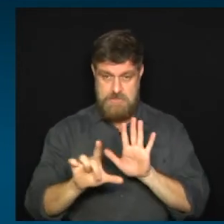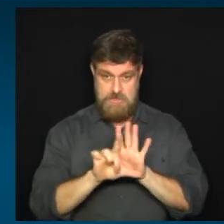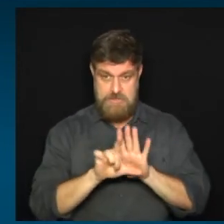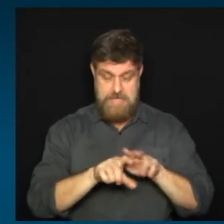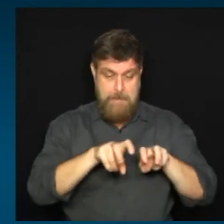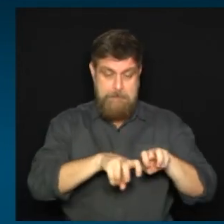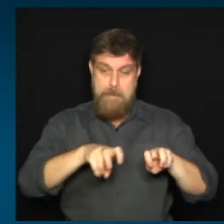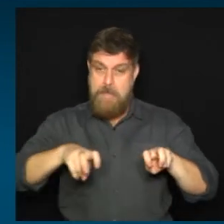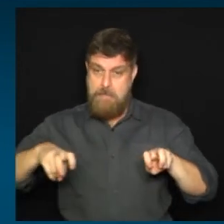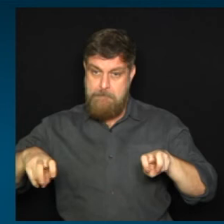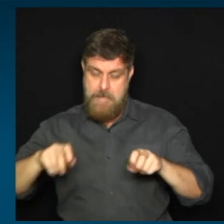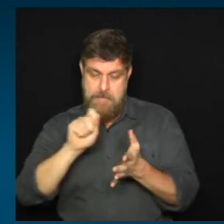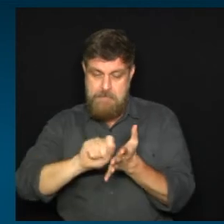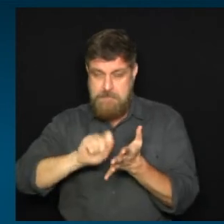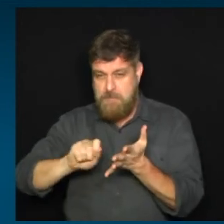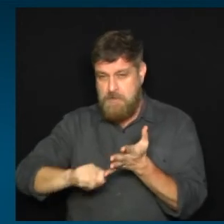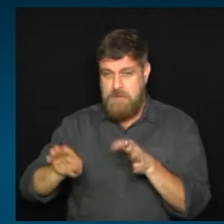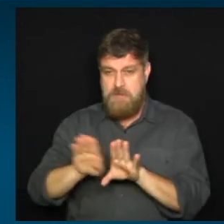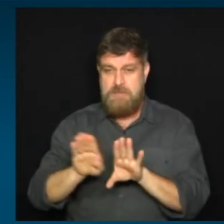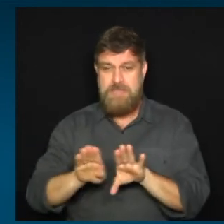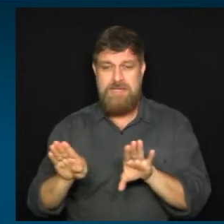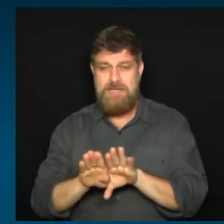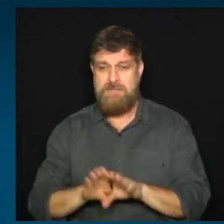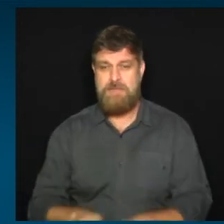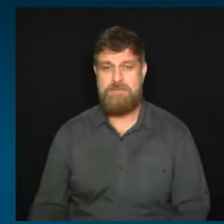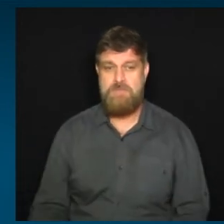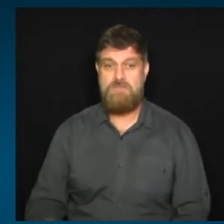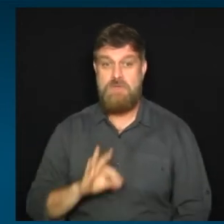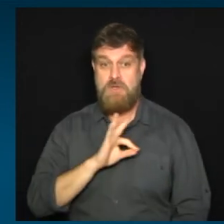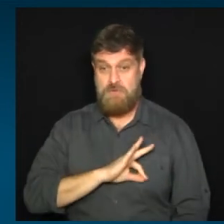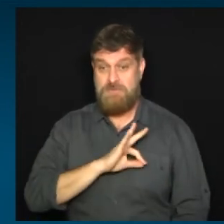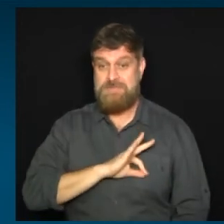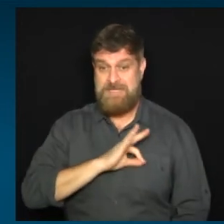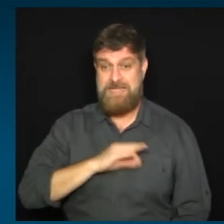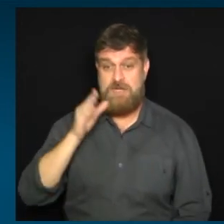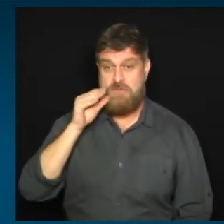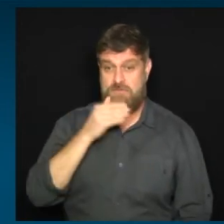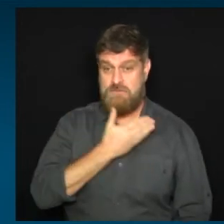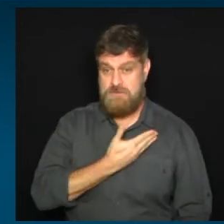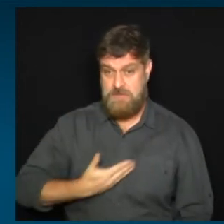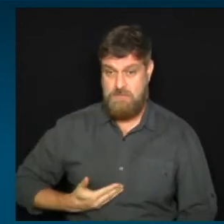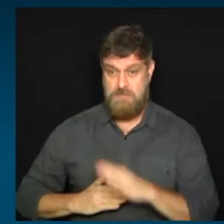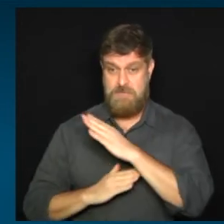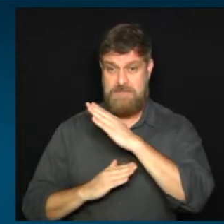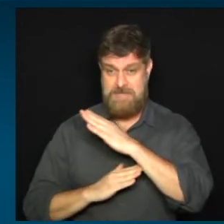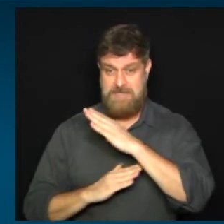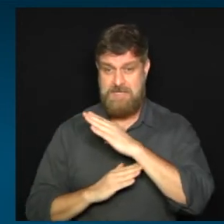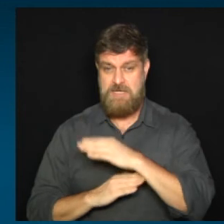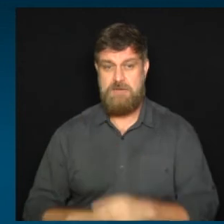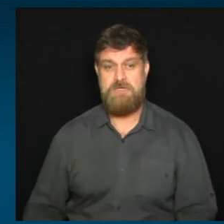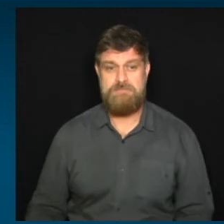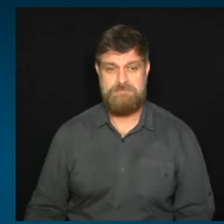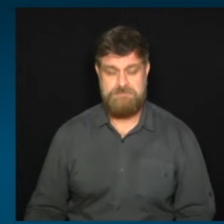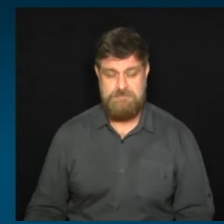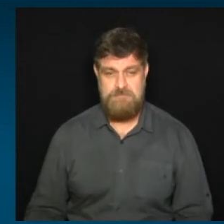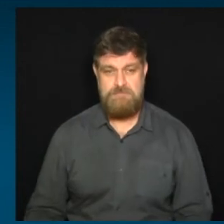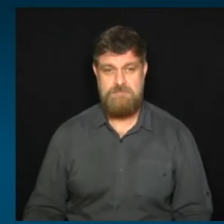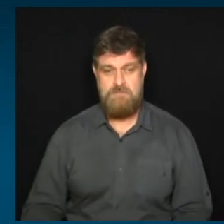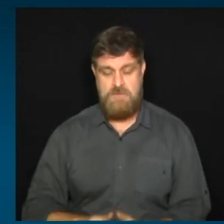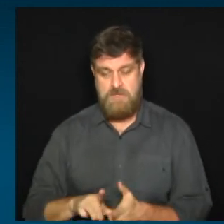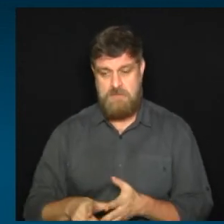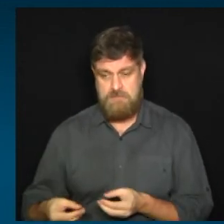Câmara, que dispõe sobre a revisão geral anual da remuneração dos servidores da Câmara Municipal de Campinas. Em seguida, segue para